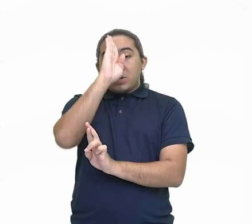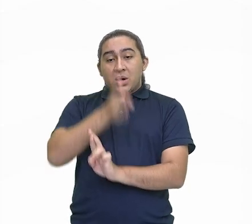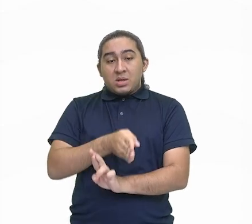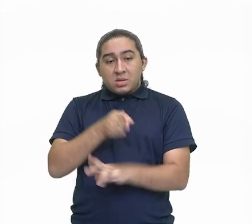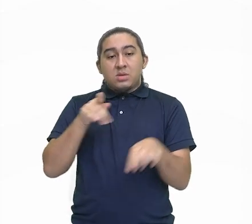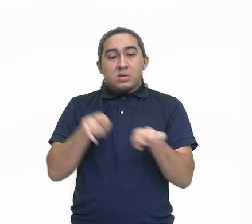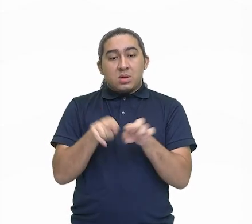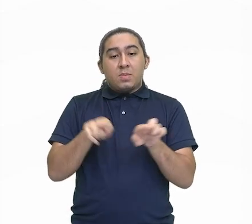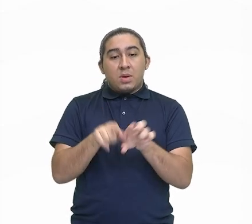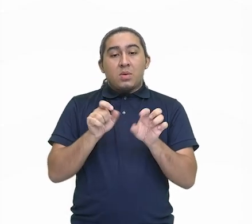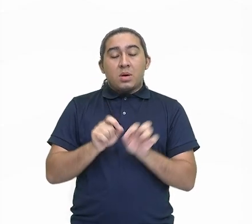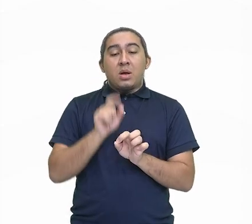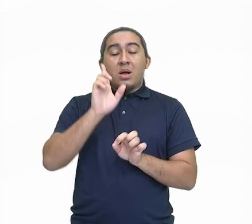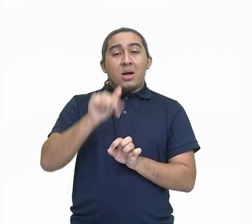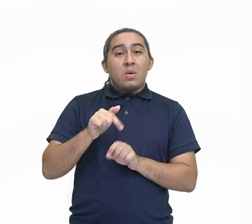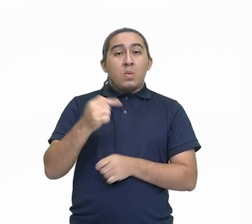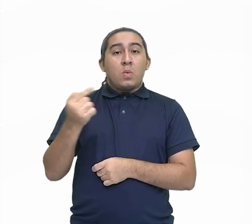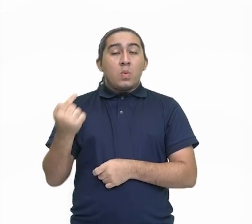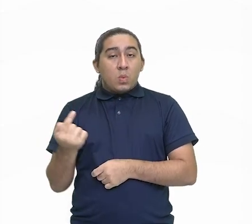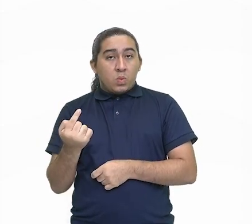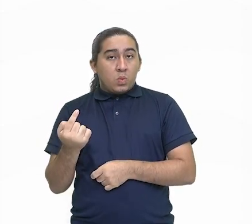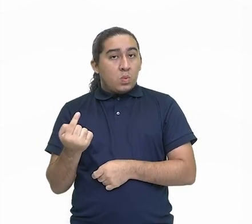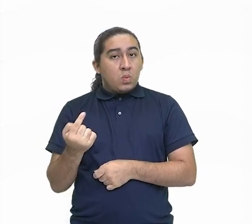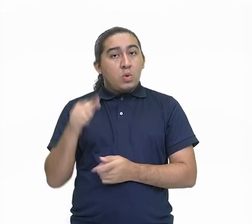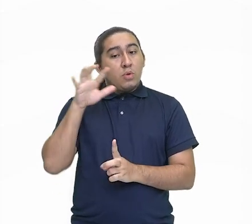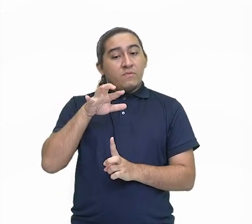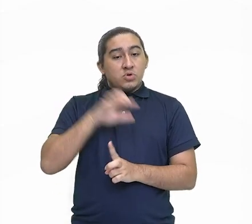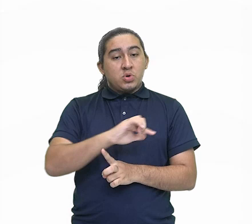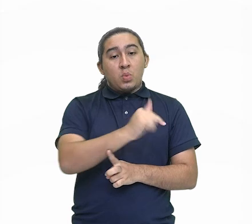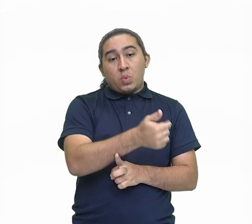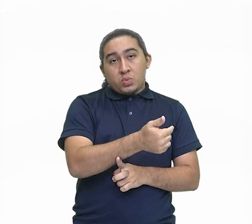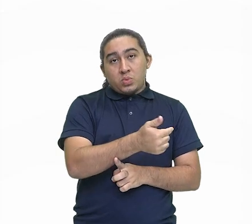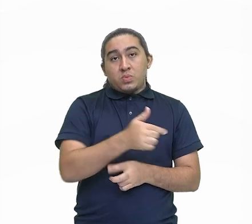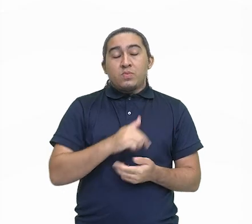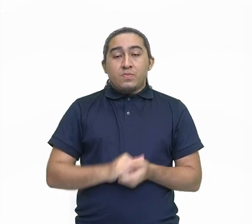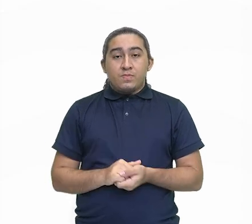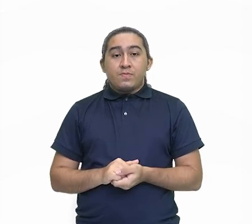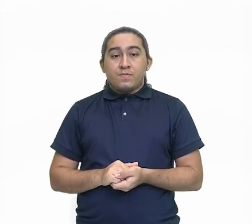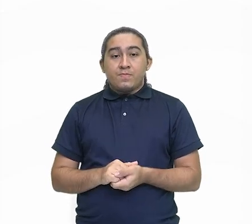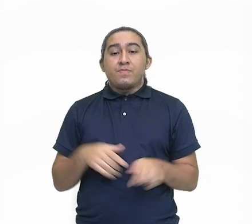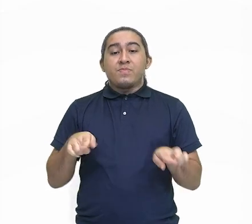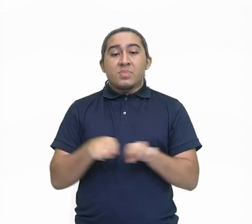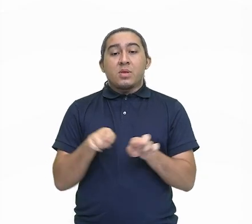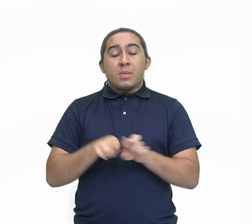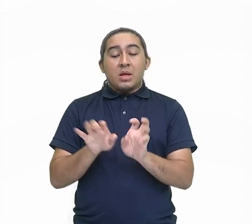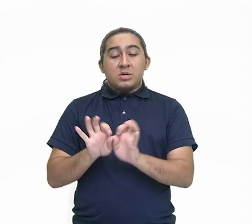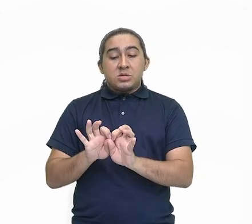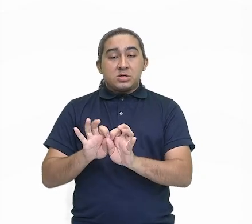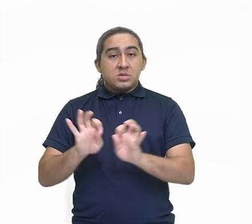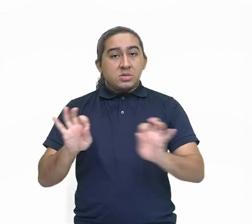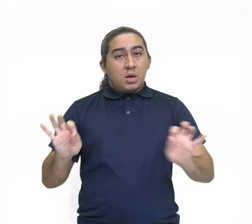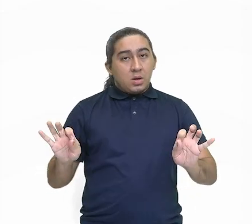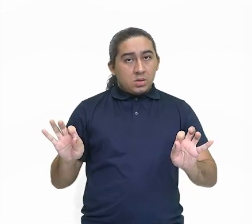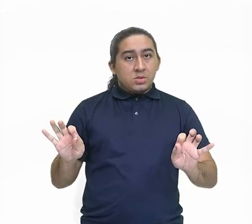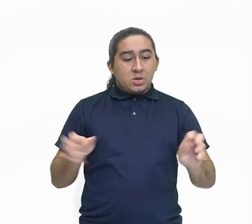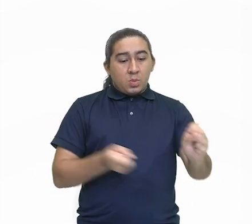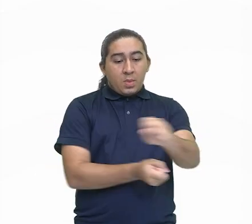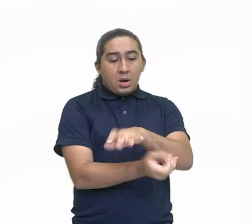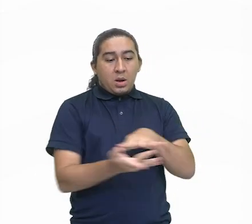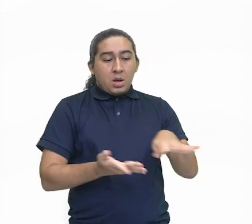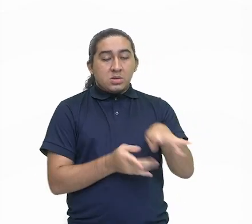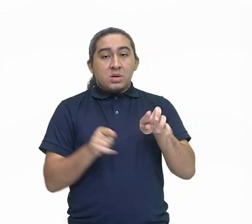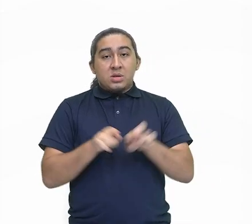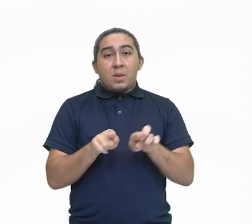diz uma relação direta, é que um influencia o outro entre a distância de uma galáxia e